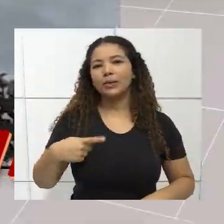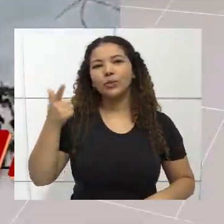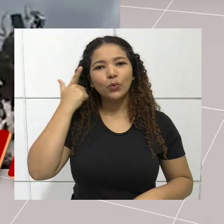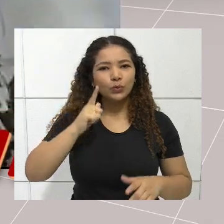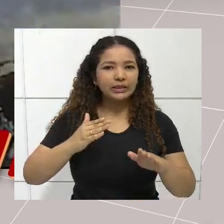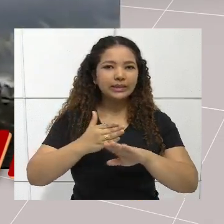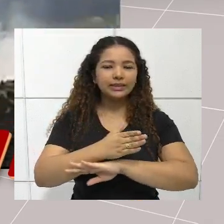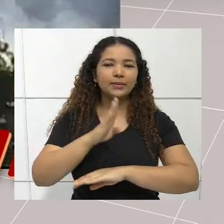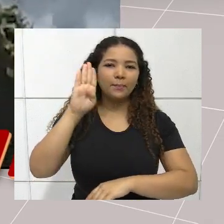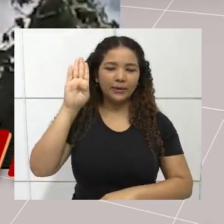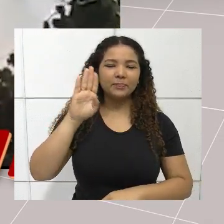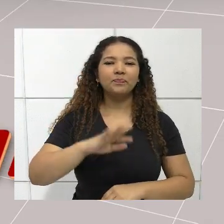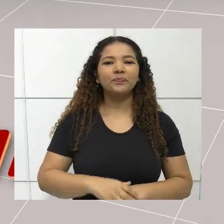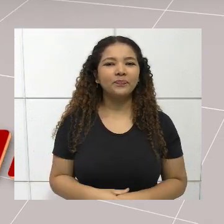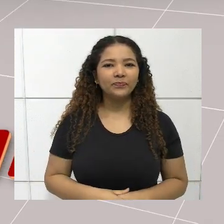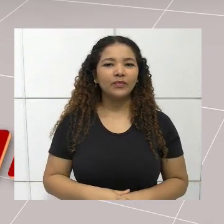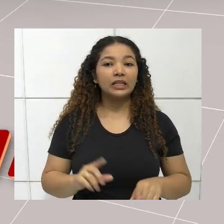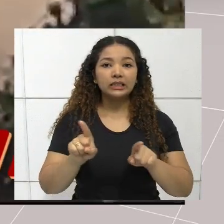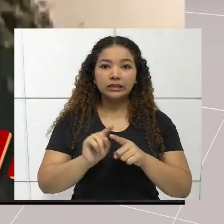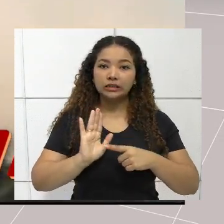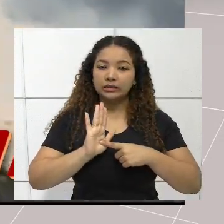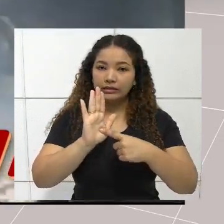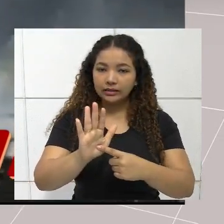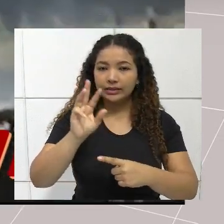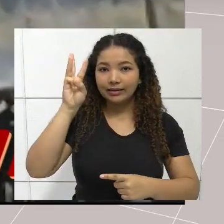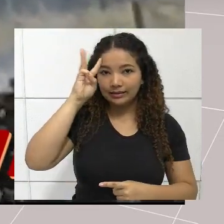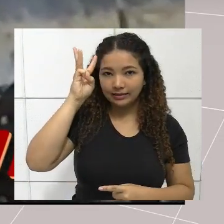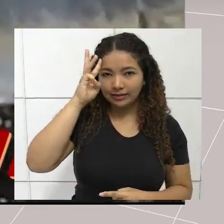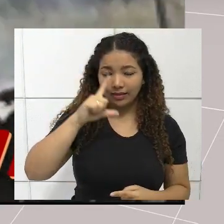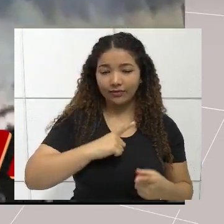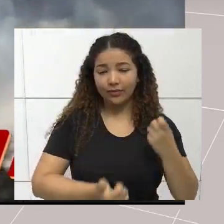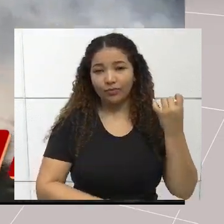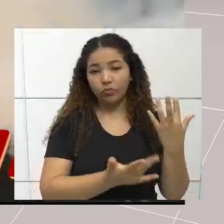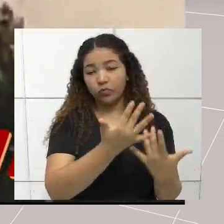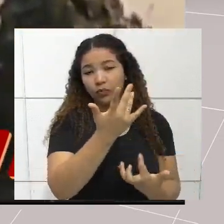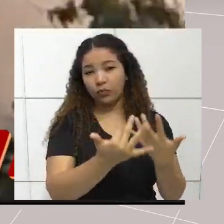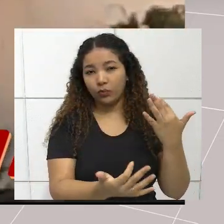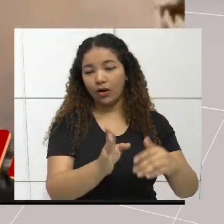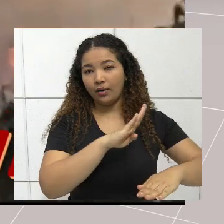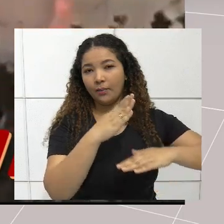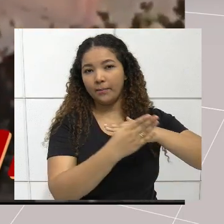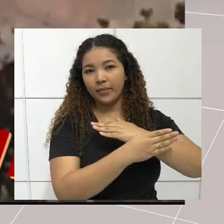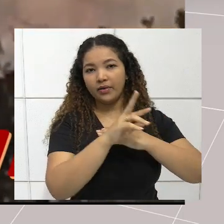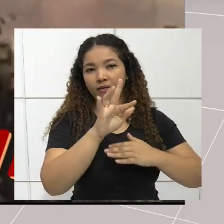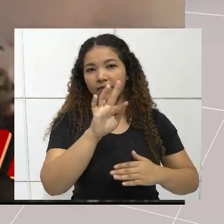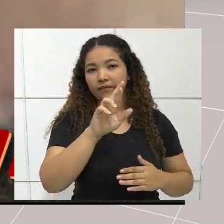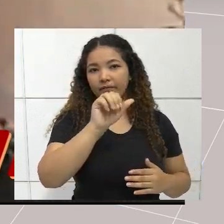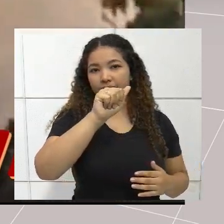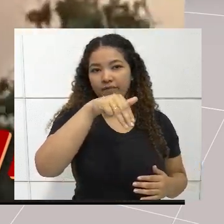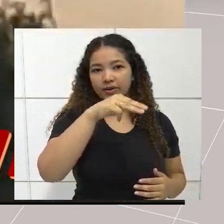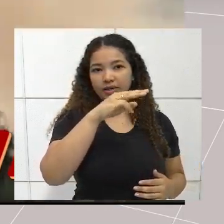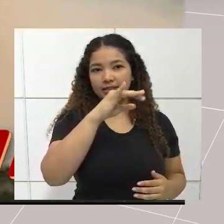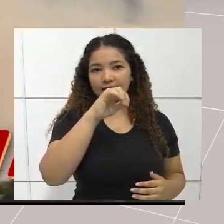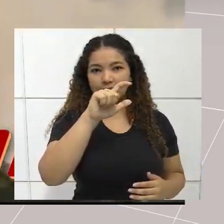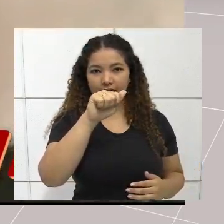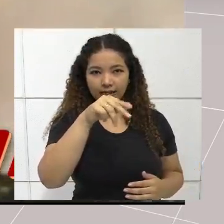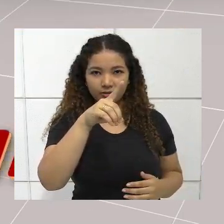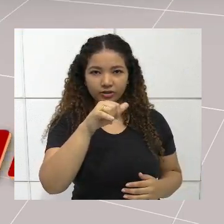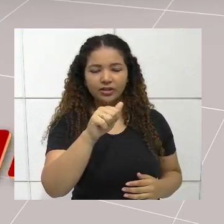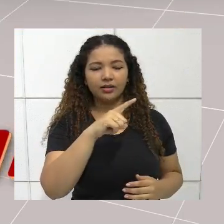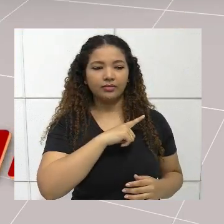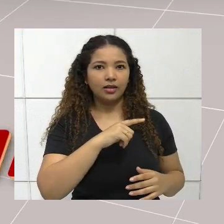terça, mostramos que uma grande queimada no bairro da Francilândia deixou moradores em meio a uma grande fumaça, causando